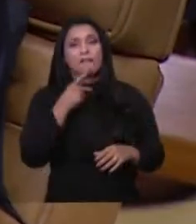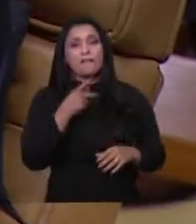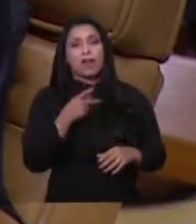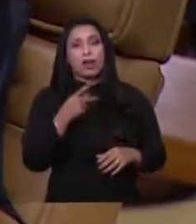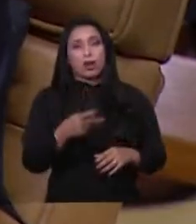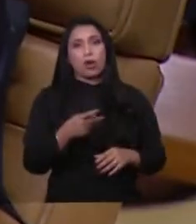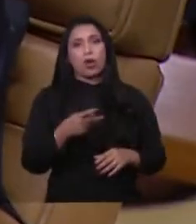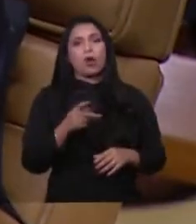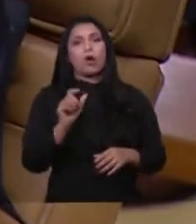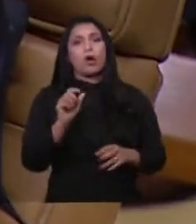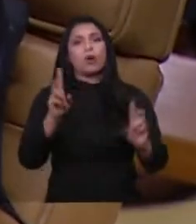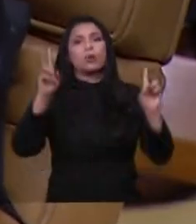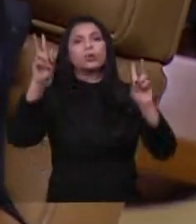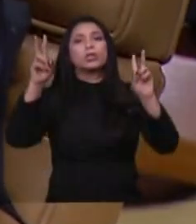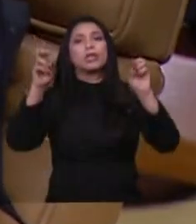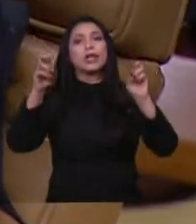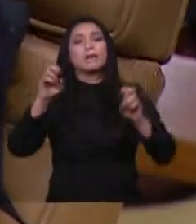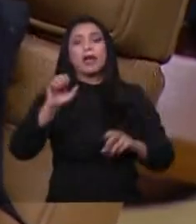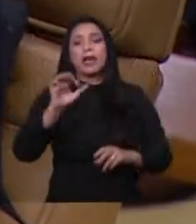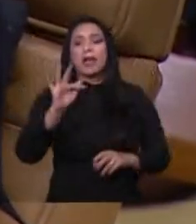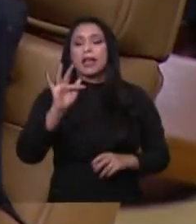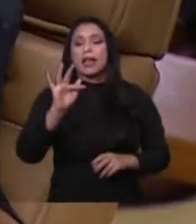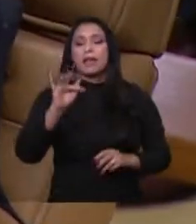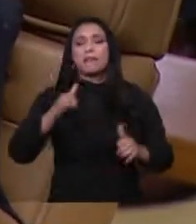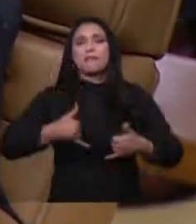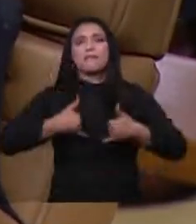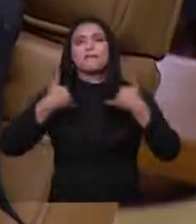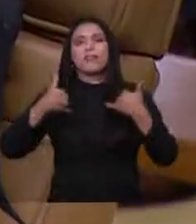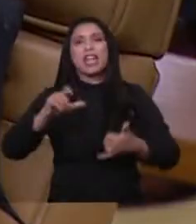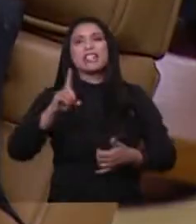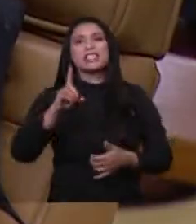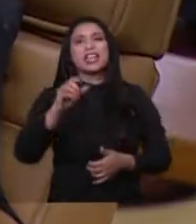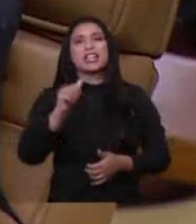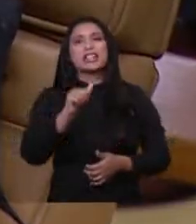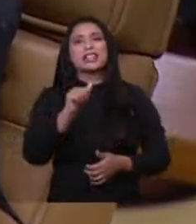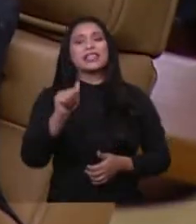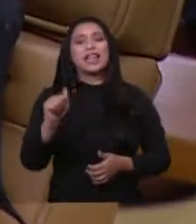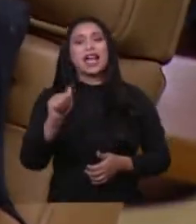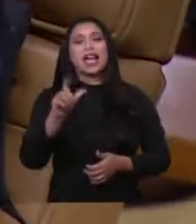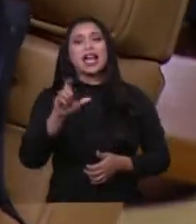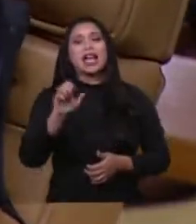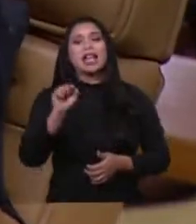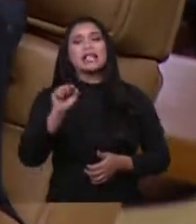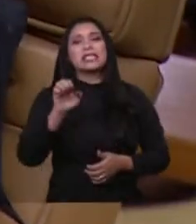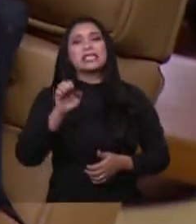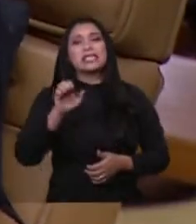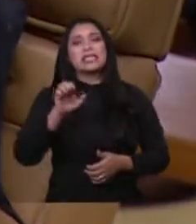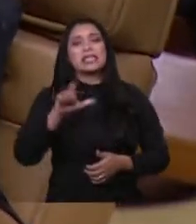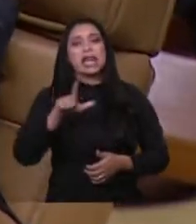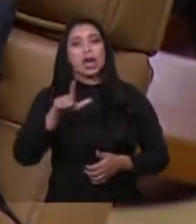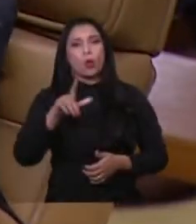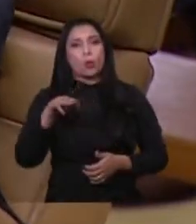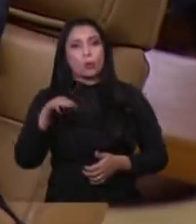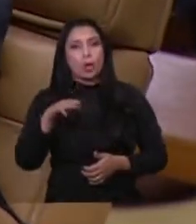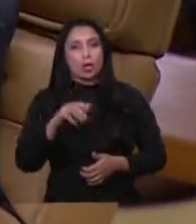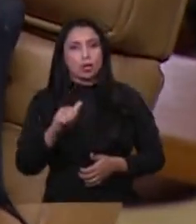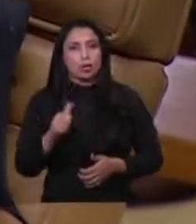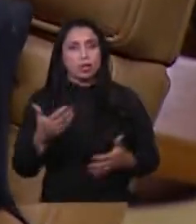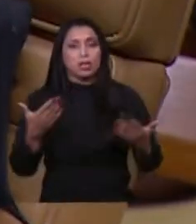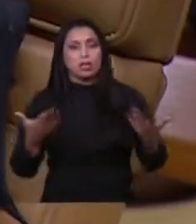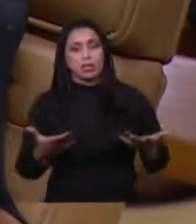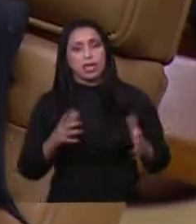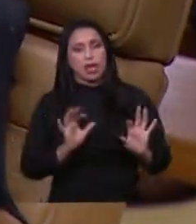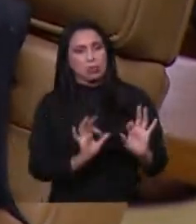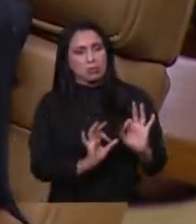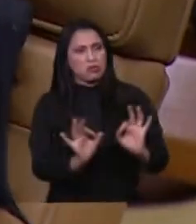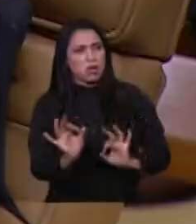Quem vota é o ministro Luiz Fux, ministro do STF. A liderança e organicidade, que estão sendo apuradas por